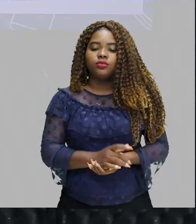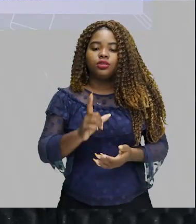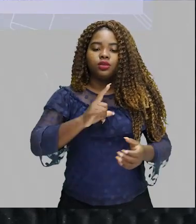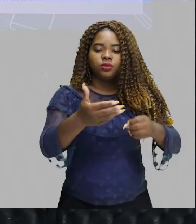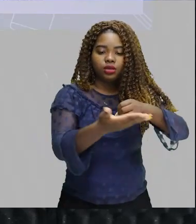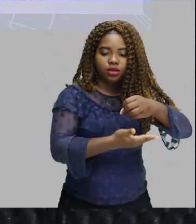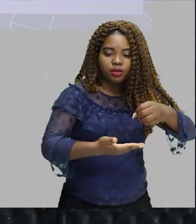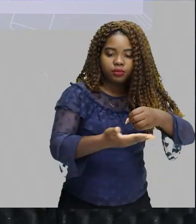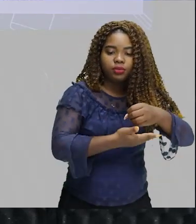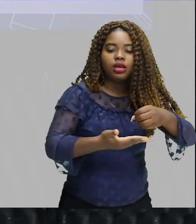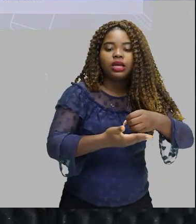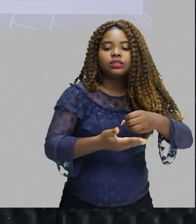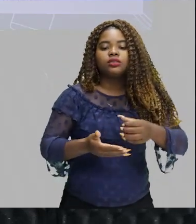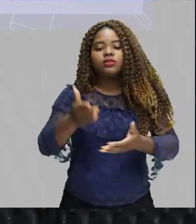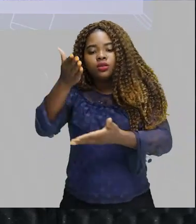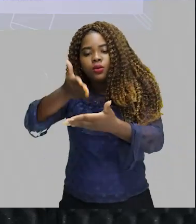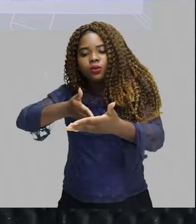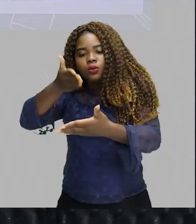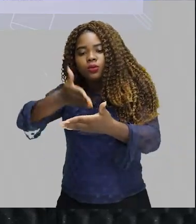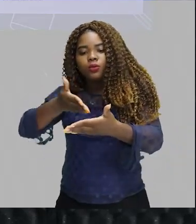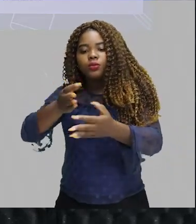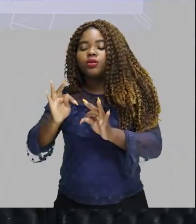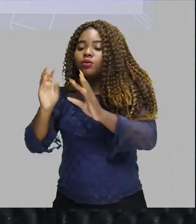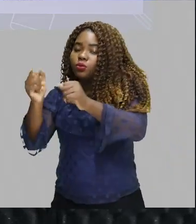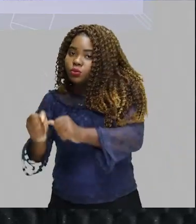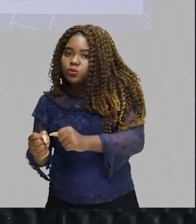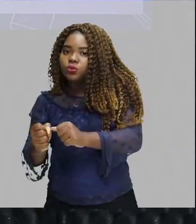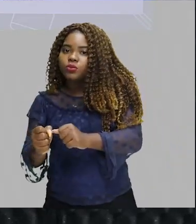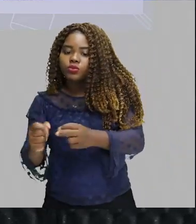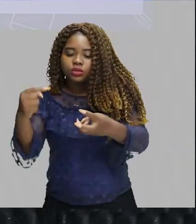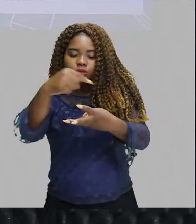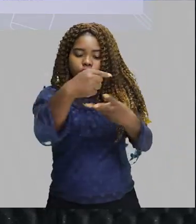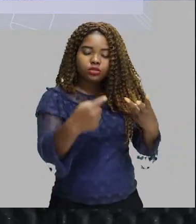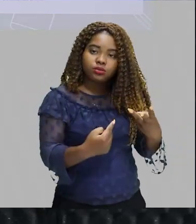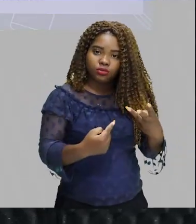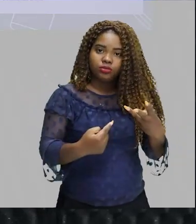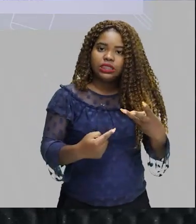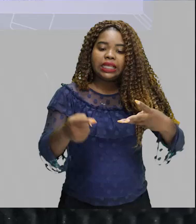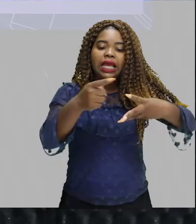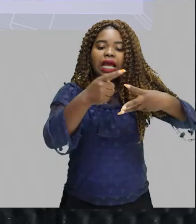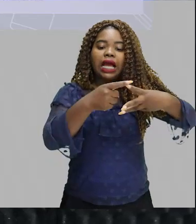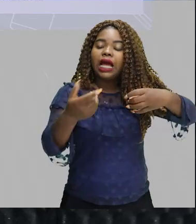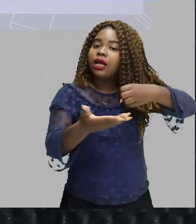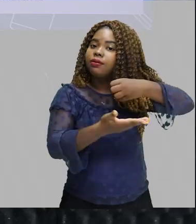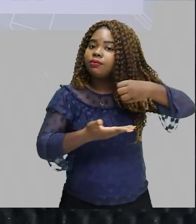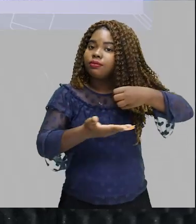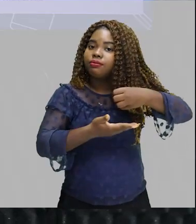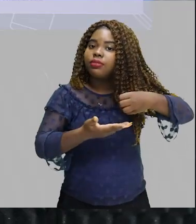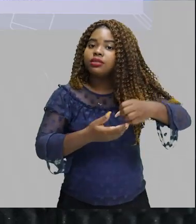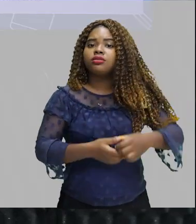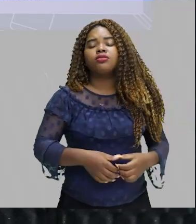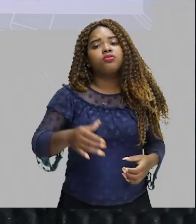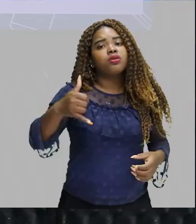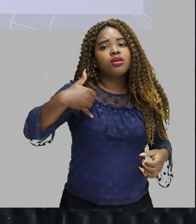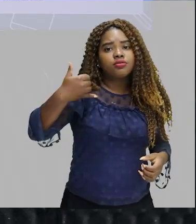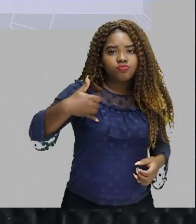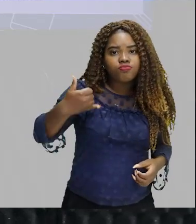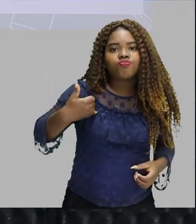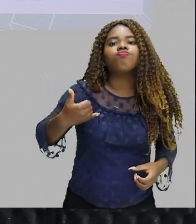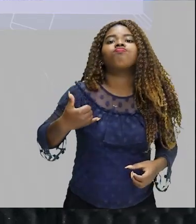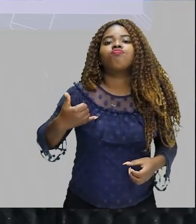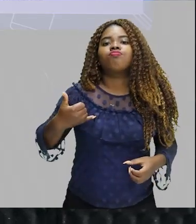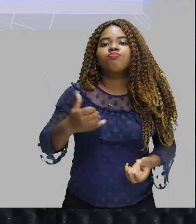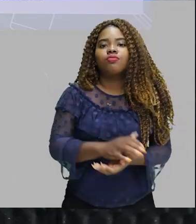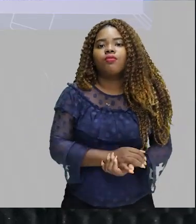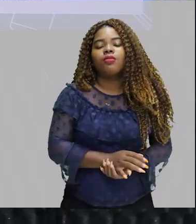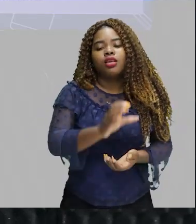base, um meio e o topo ou cume. O que isso representa dizer, Marcos? A base seriam as primeiras faixas de idade, ou seja, de quando